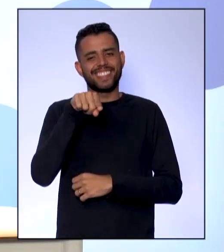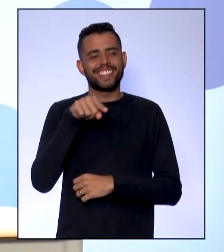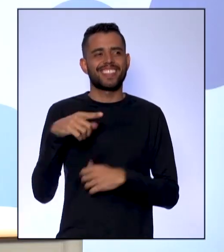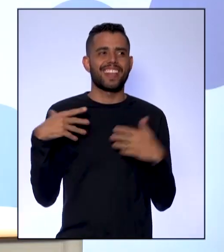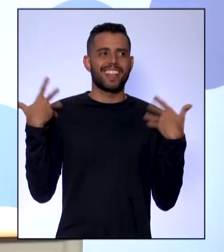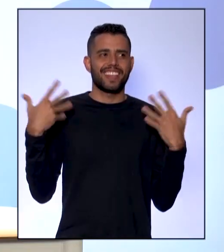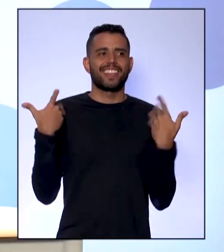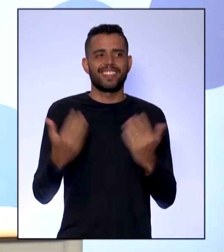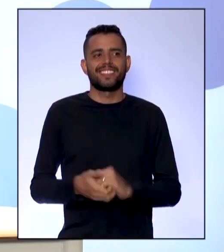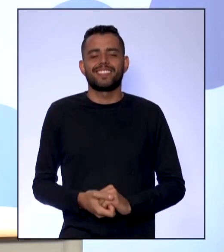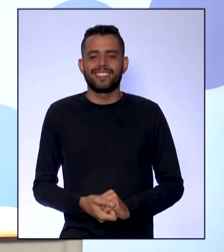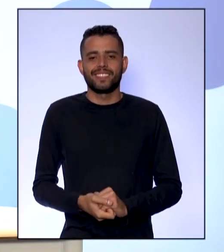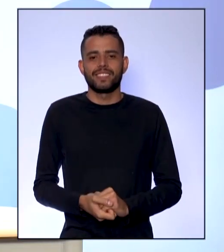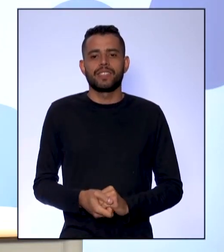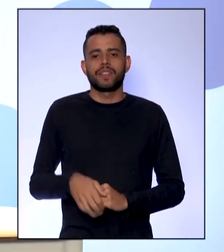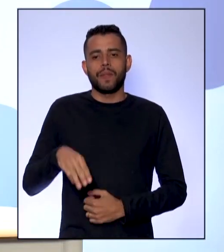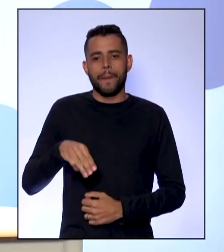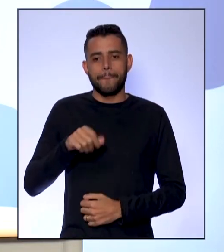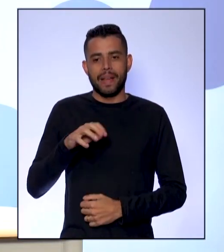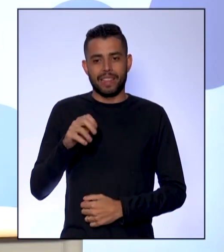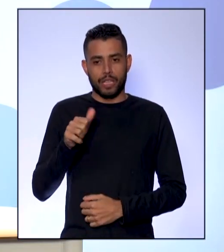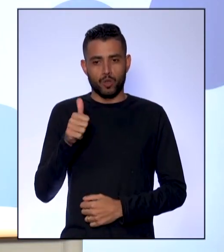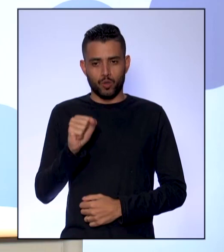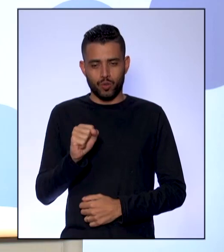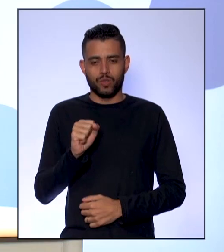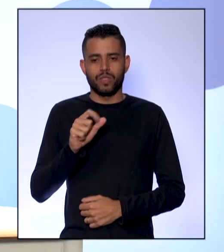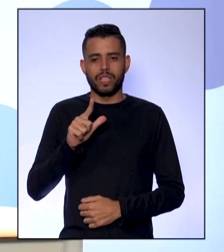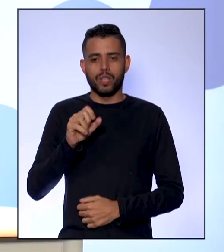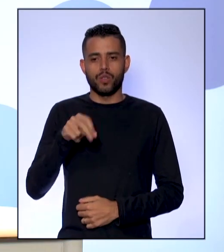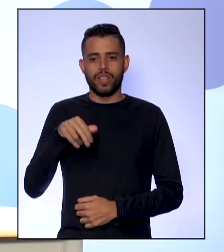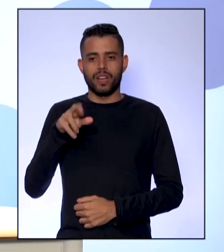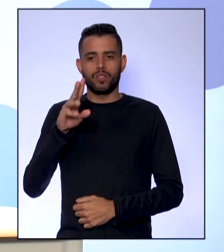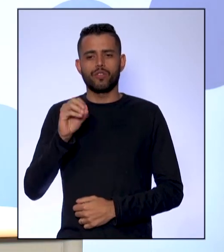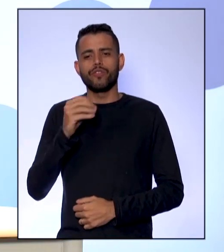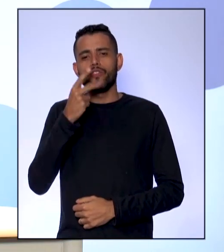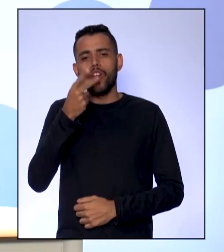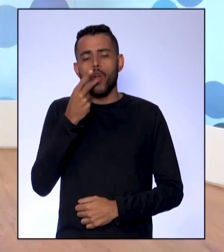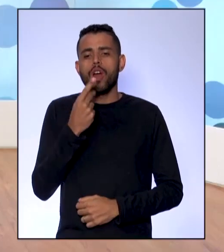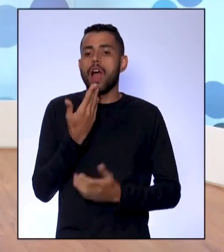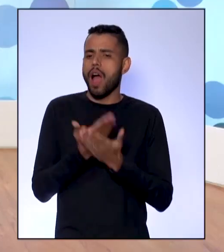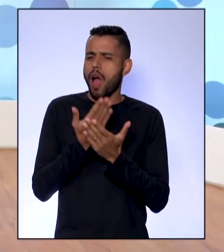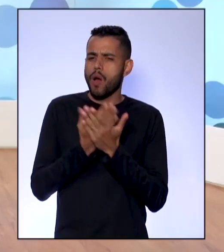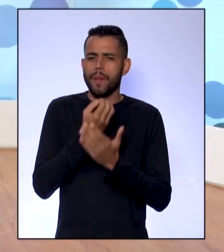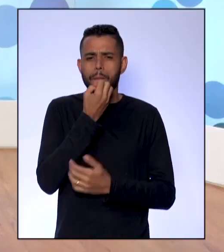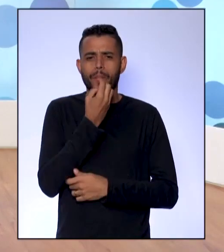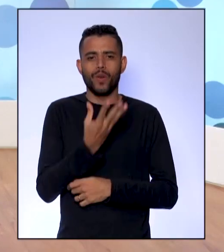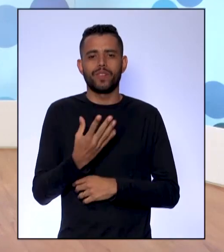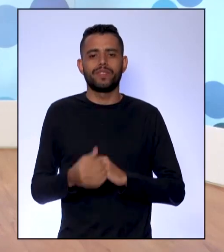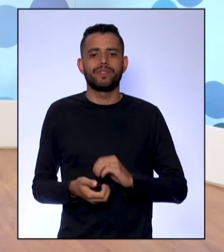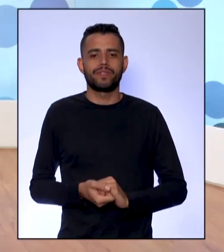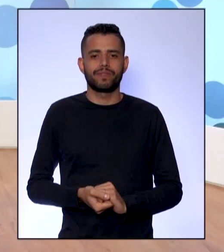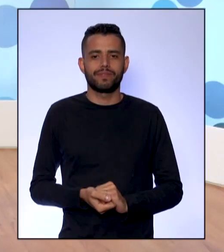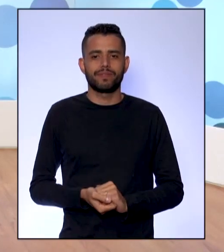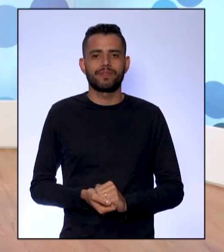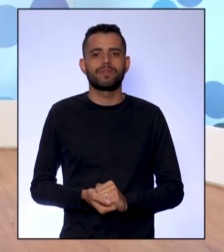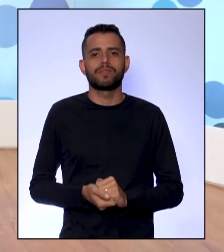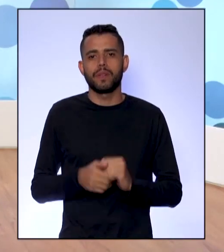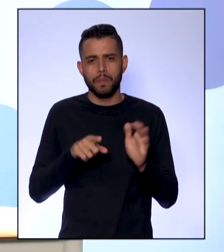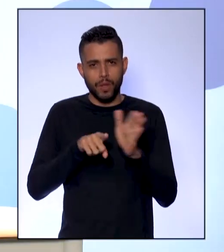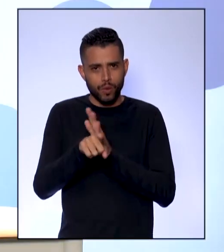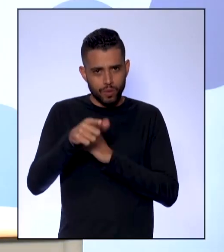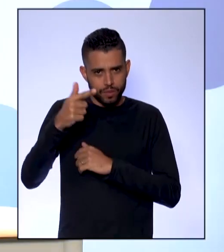legal. E o Matheus e o Leonardo falaram, aula muito boa. Isso aí, galera. Mas vamos para mais uma